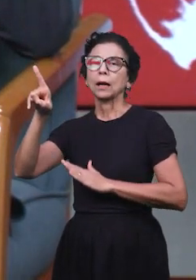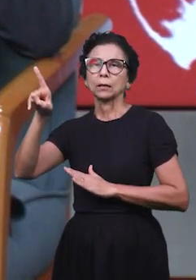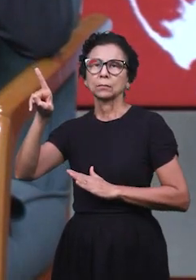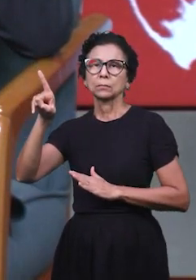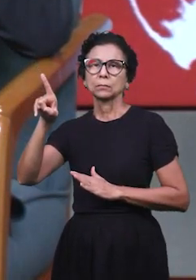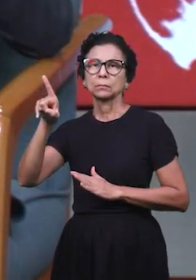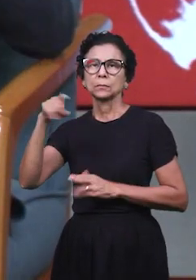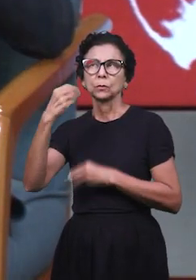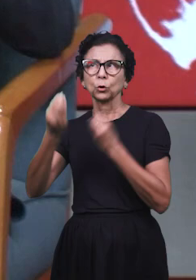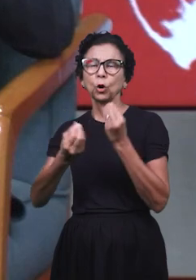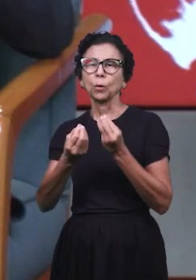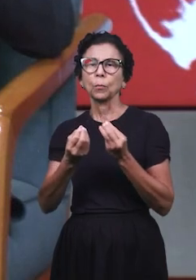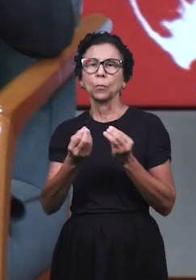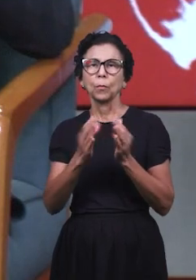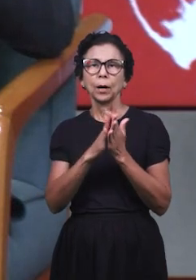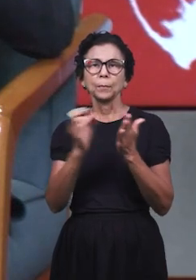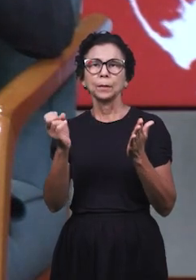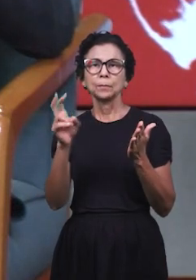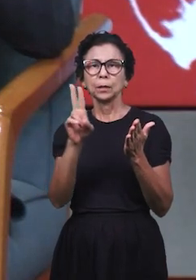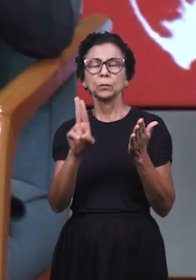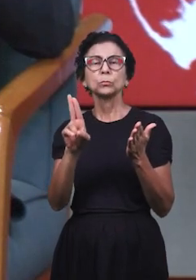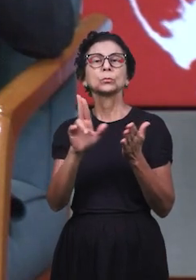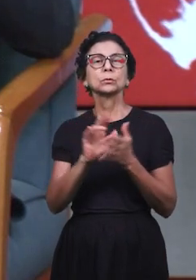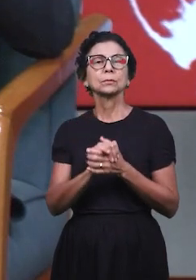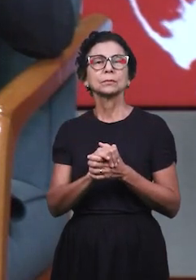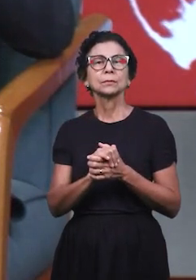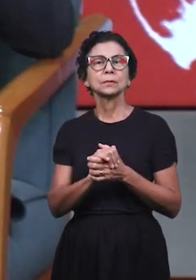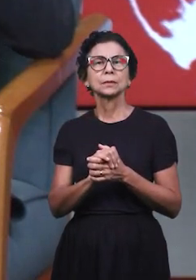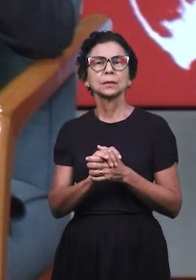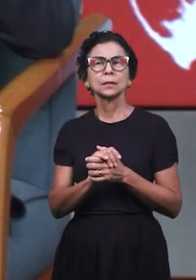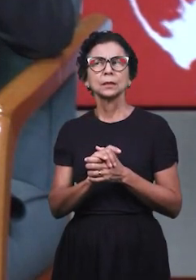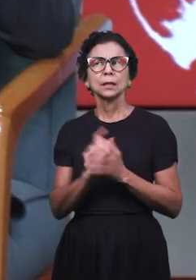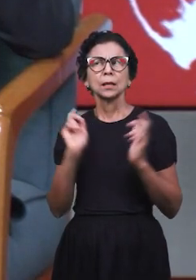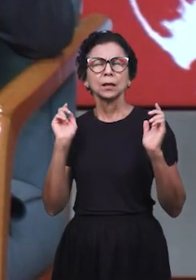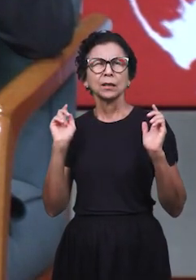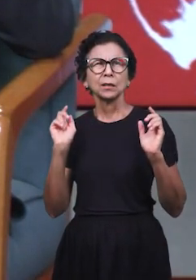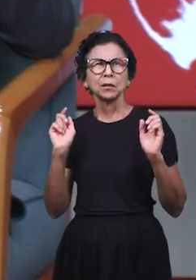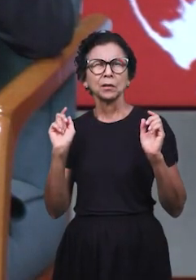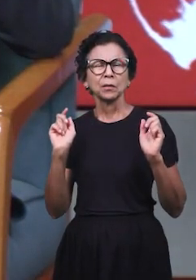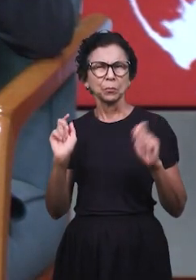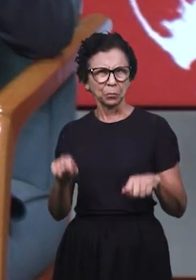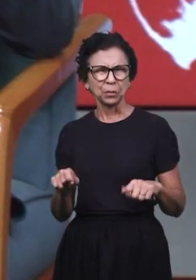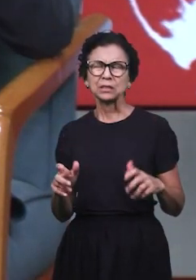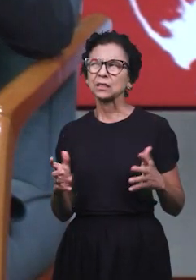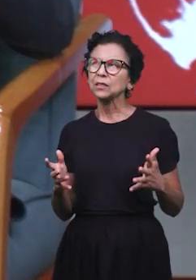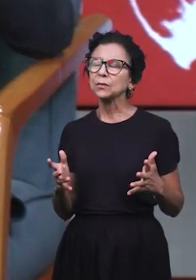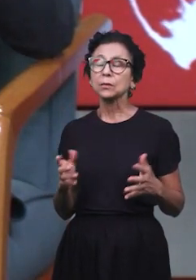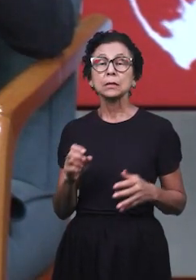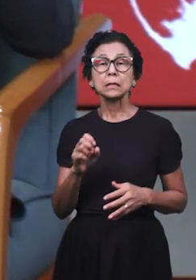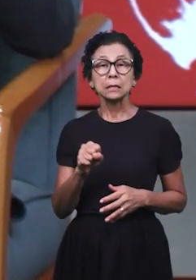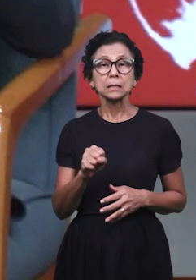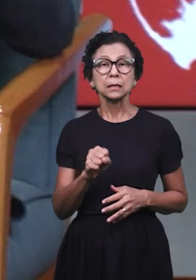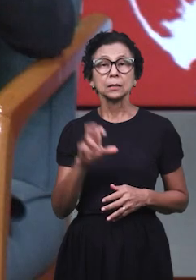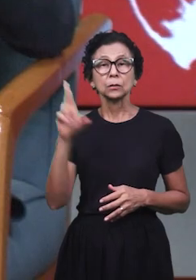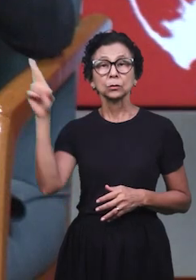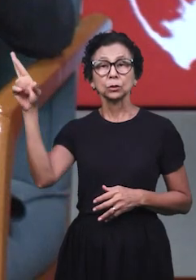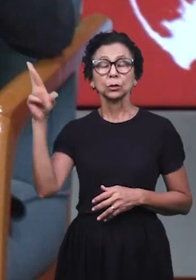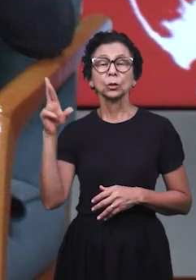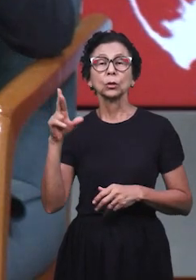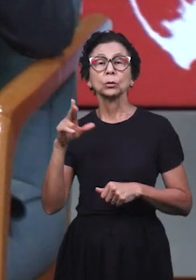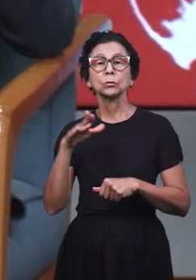Nós podemos fazer isso? Sim, nós somos sacerdotes. Esqueceram? O Senhor nos fez